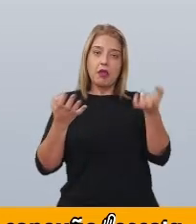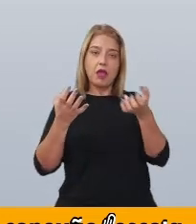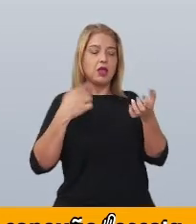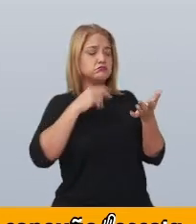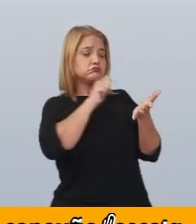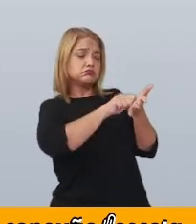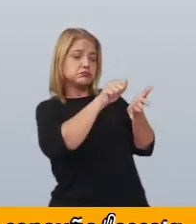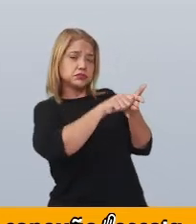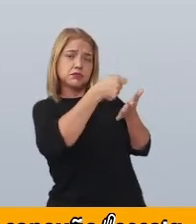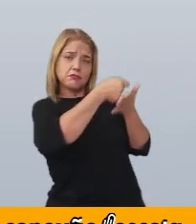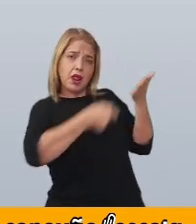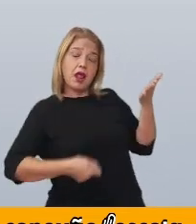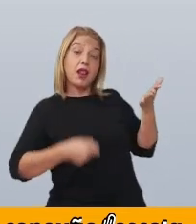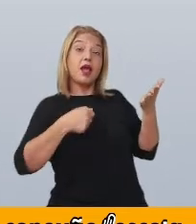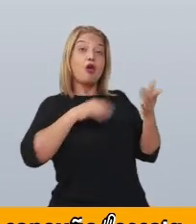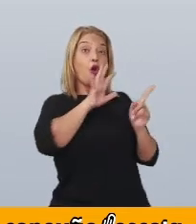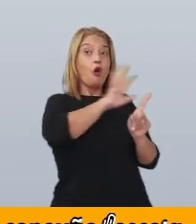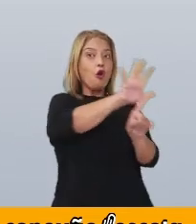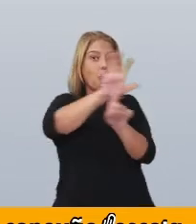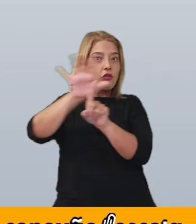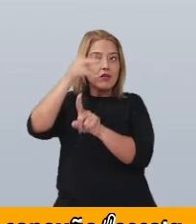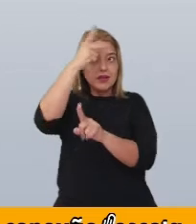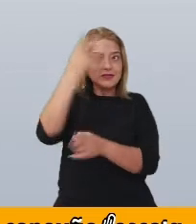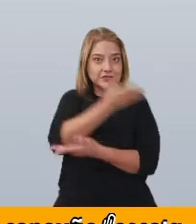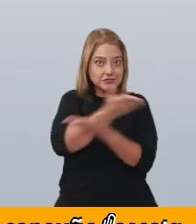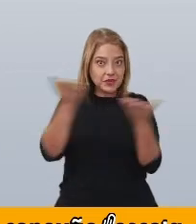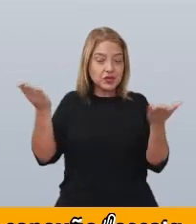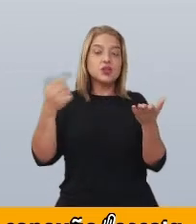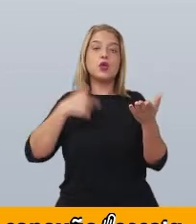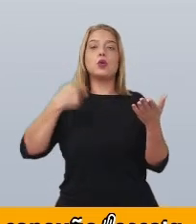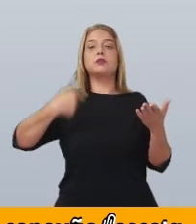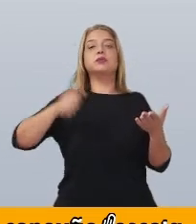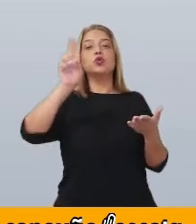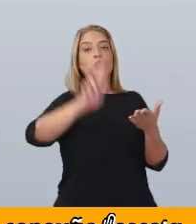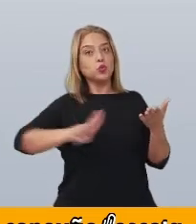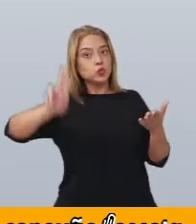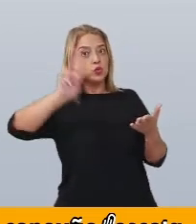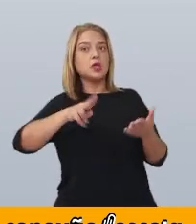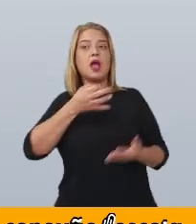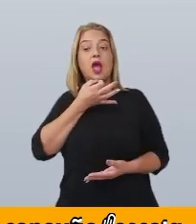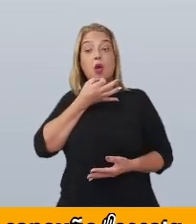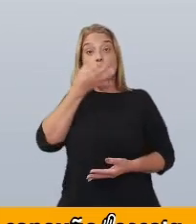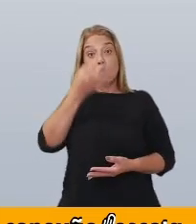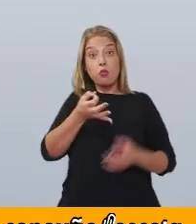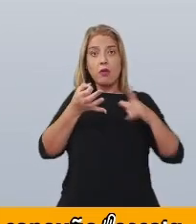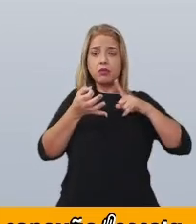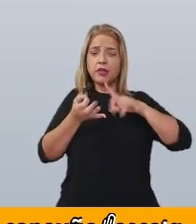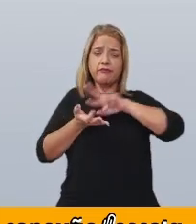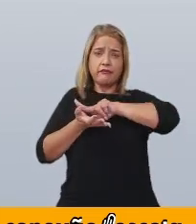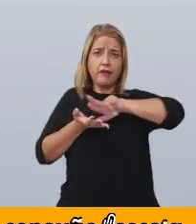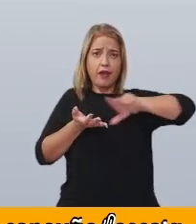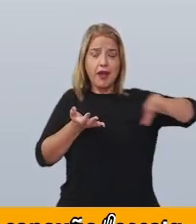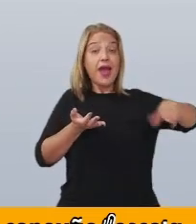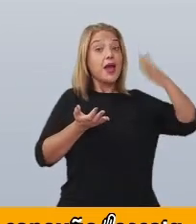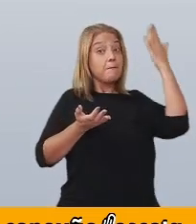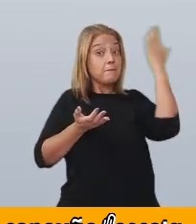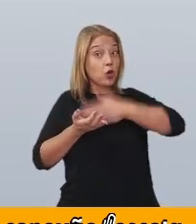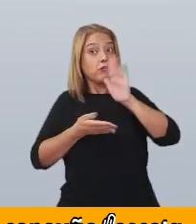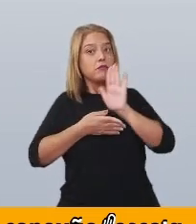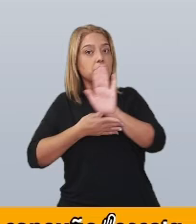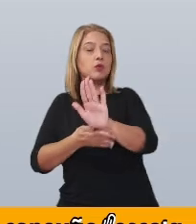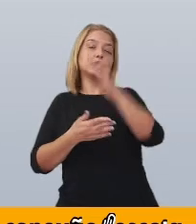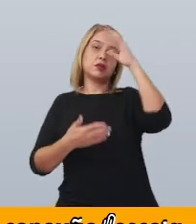os leitores do que ele está escrevendo, ele precisa utilizar argumentos variados que confirmem a sua